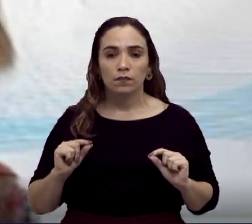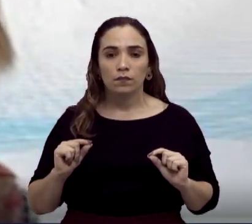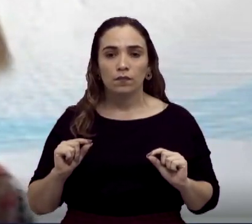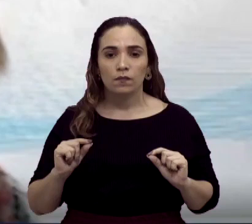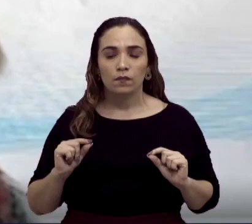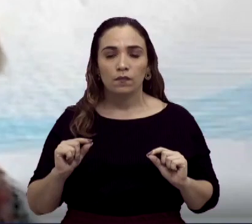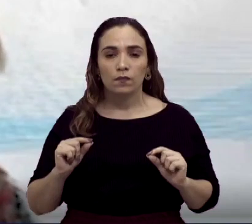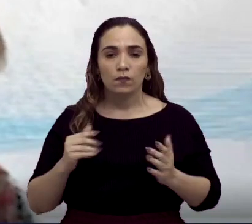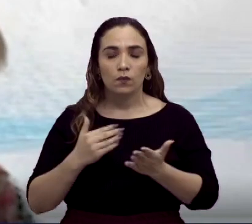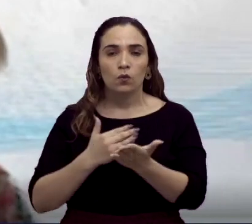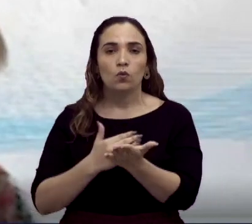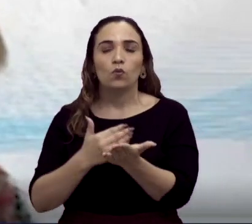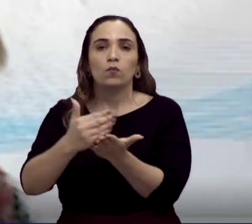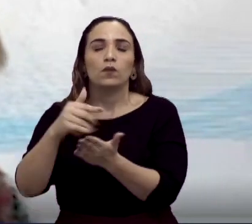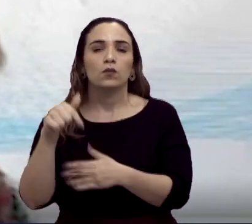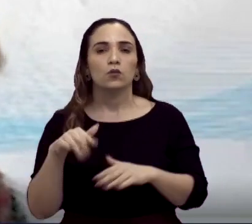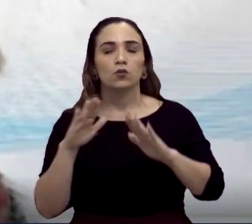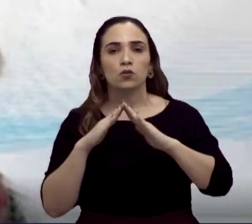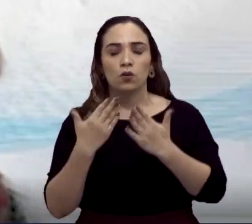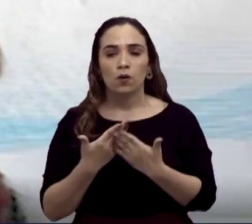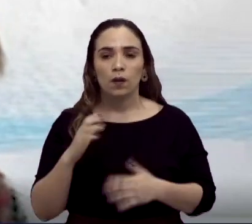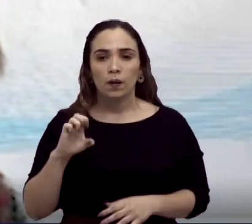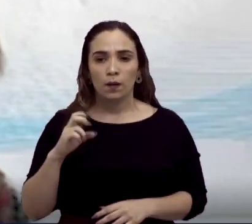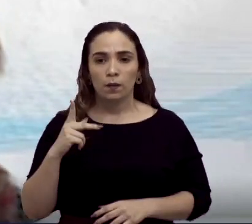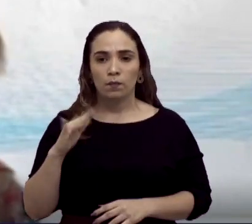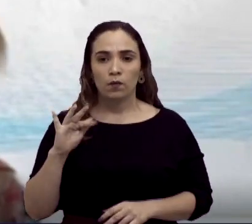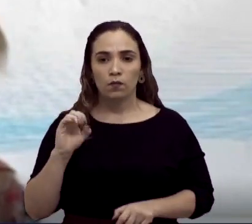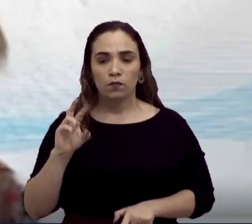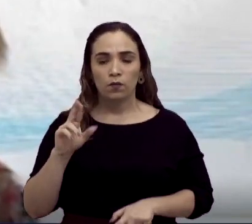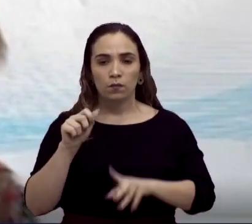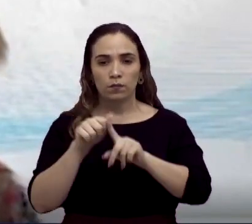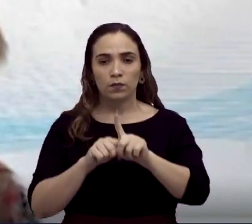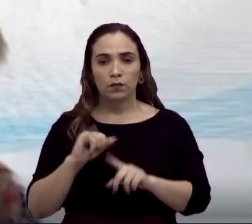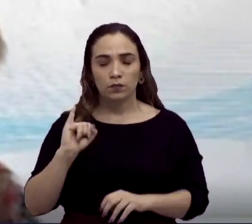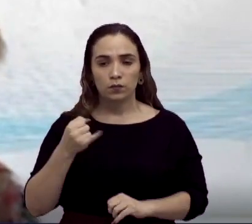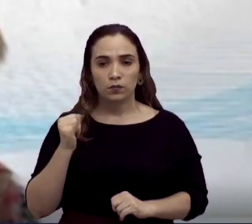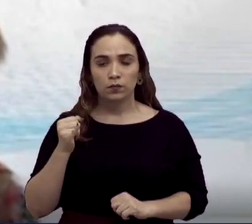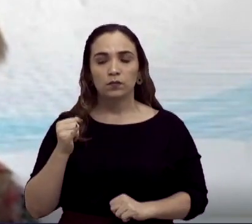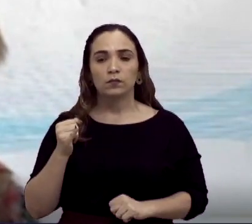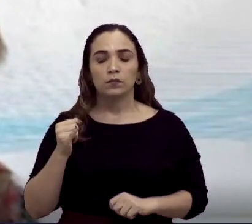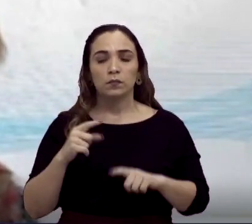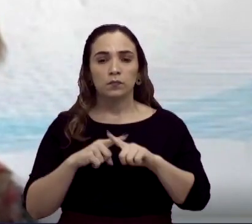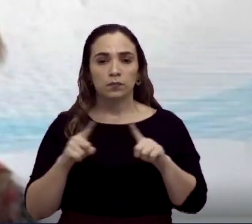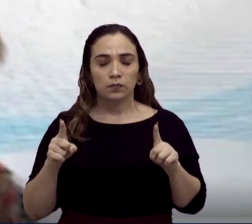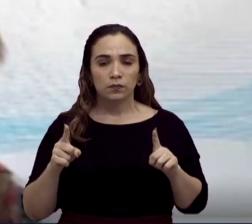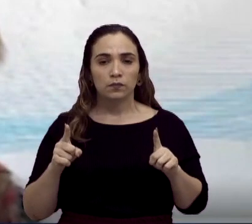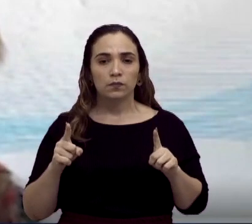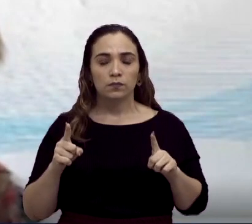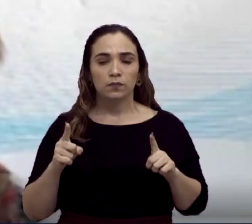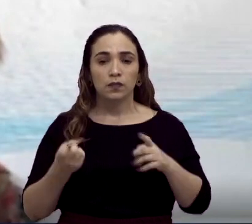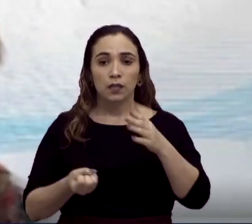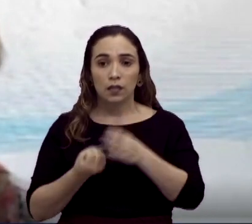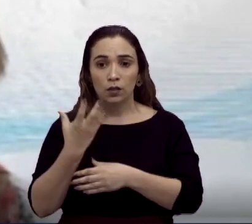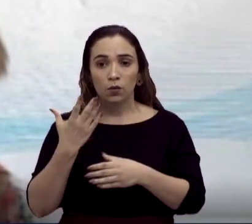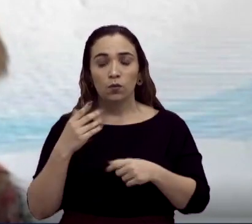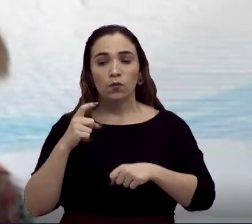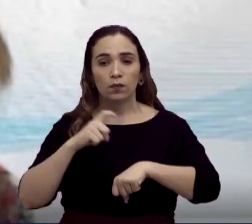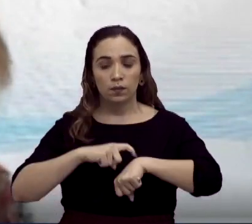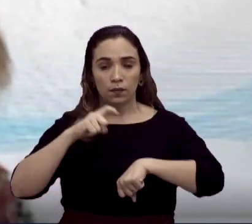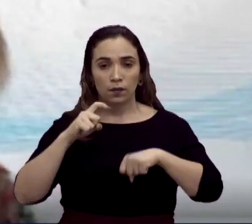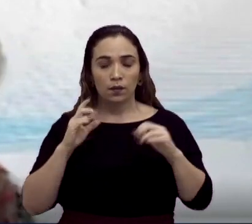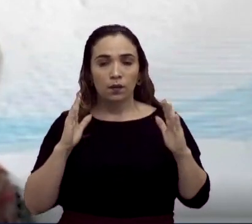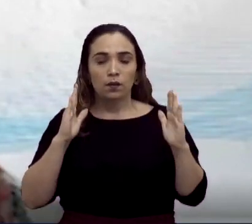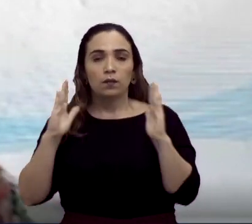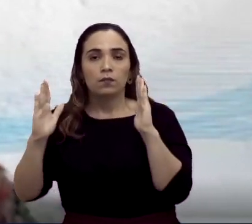a implementação da escola agora, em janeiro, mas ao mesmo tempo que a gente está implementando, a gente já